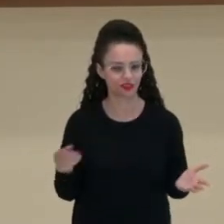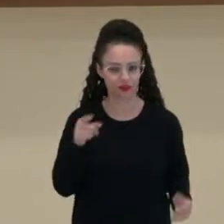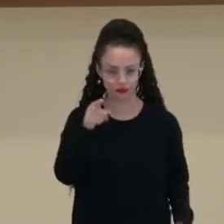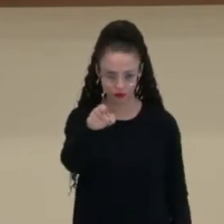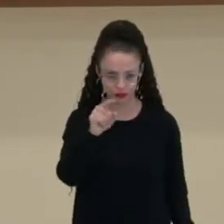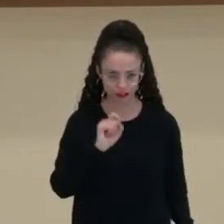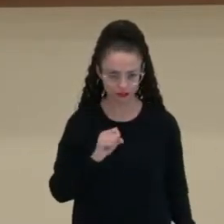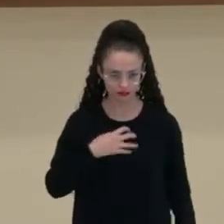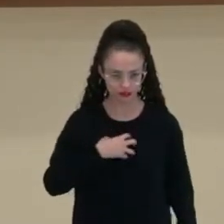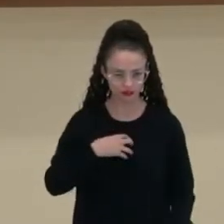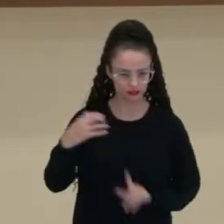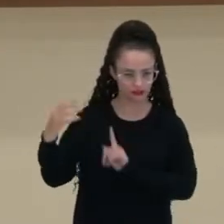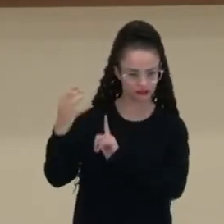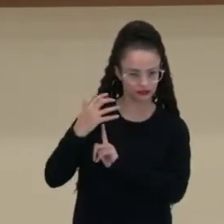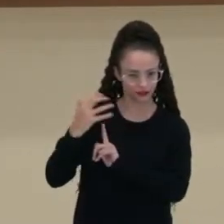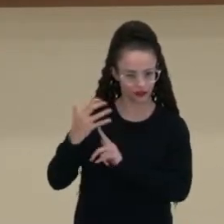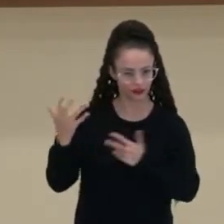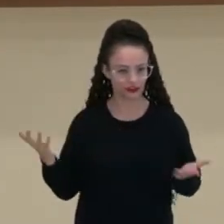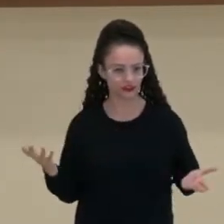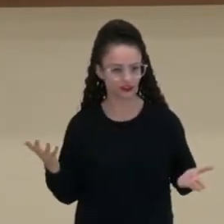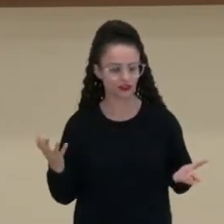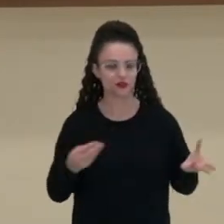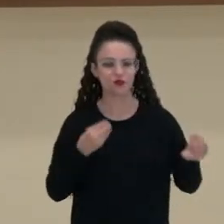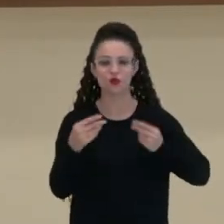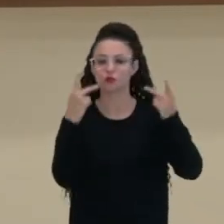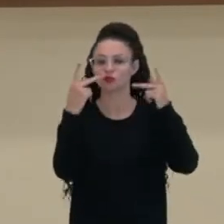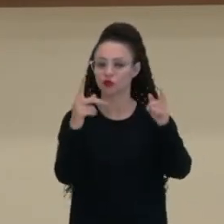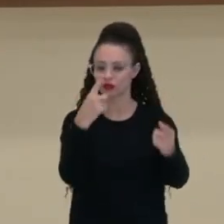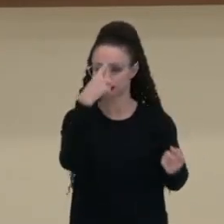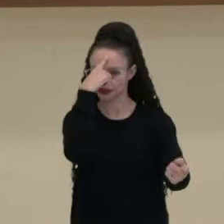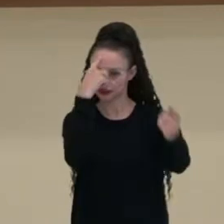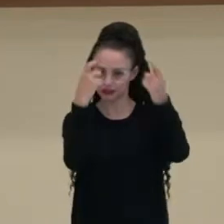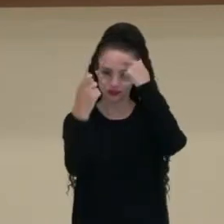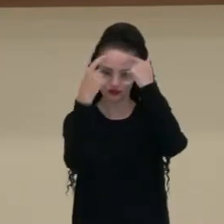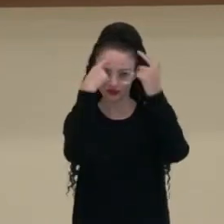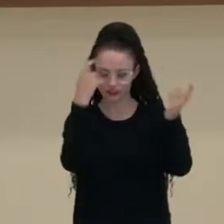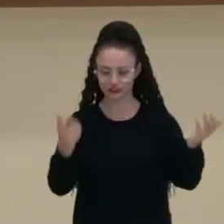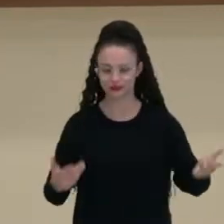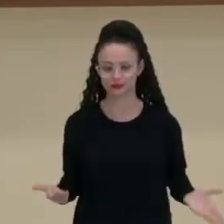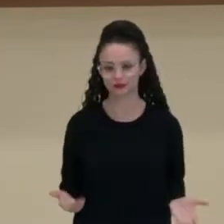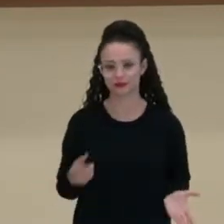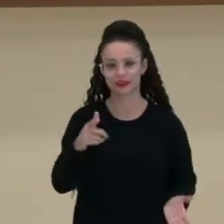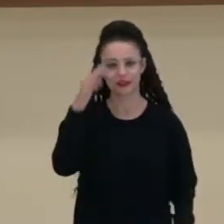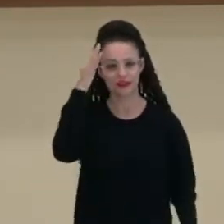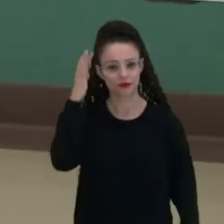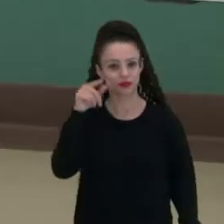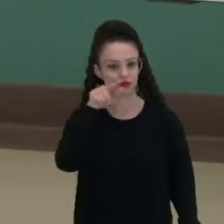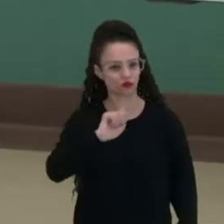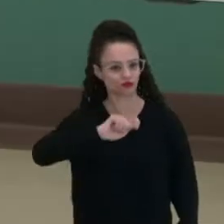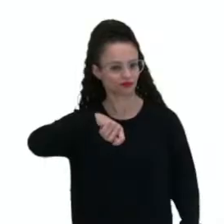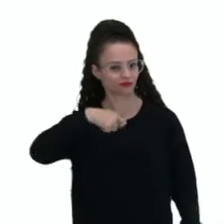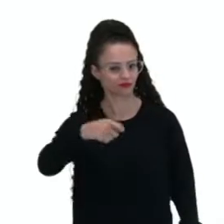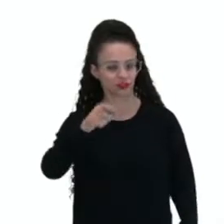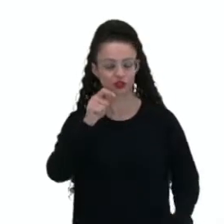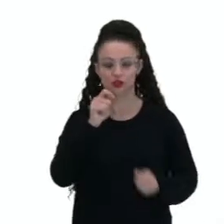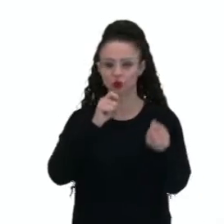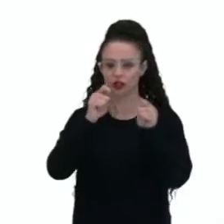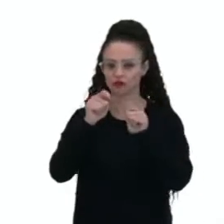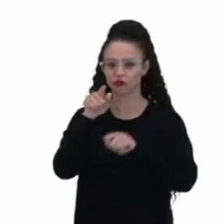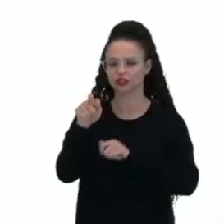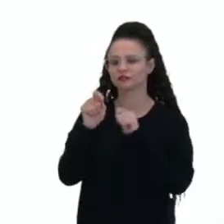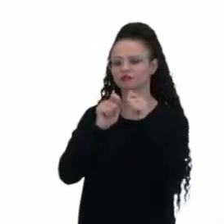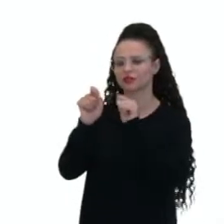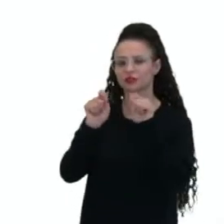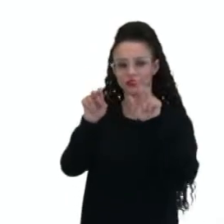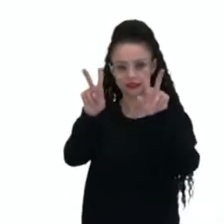pessoa influenciável? Qual é a sua criatividade? Imagine que você é um jornalista e vai fazer uma entrevista sobre esse